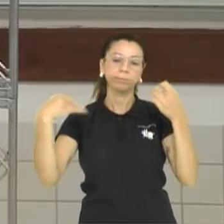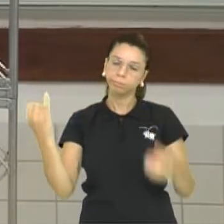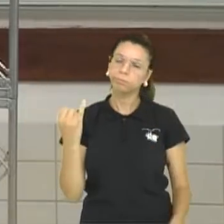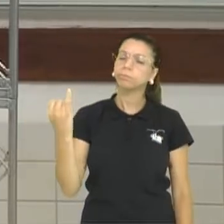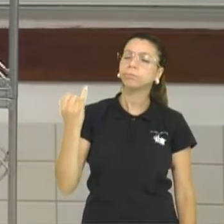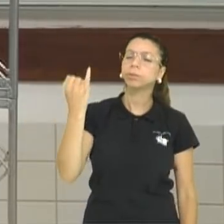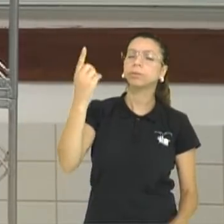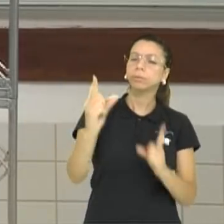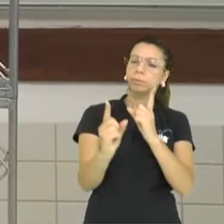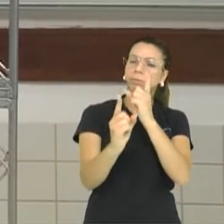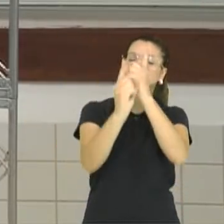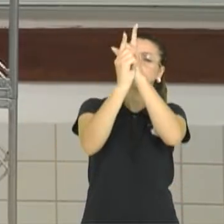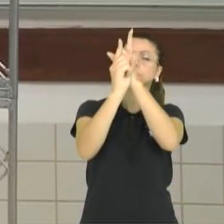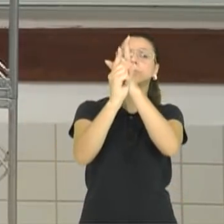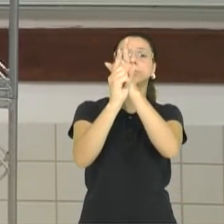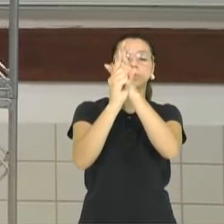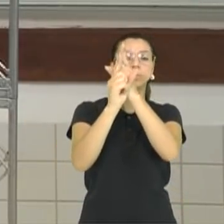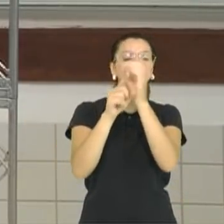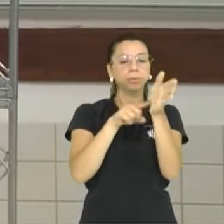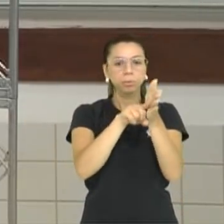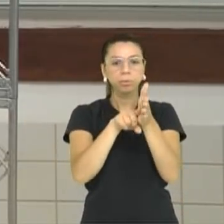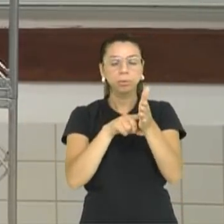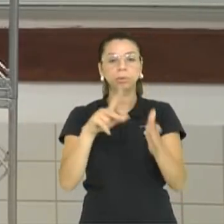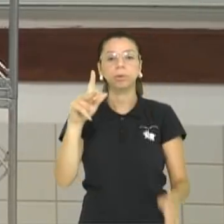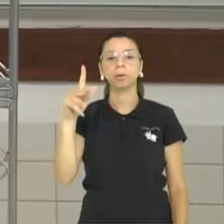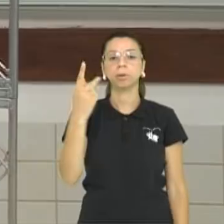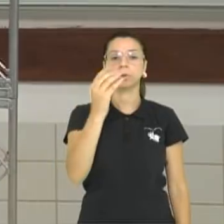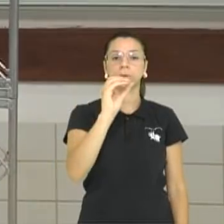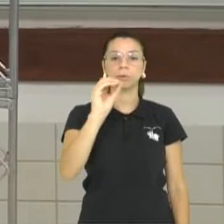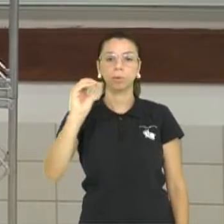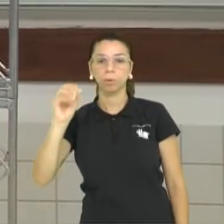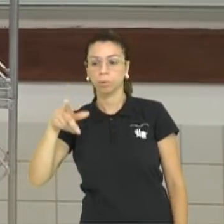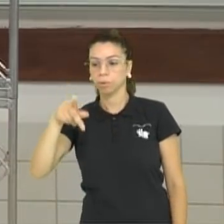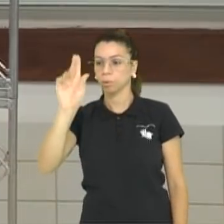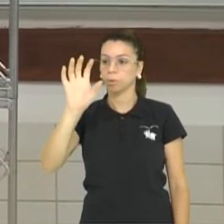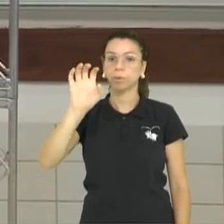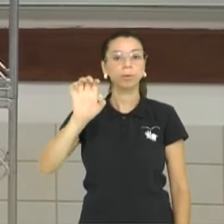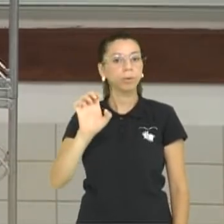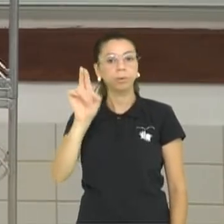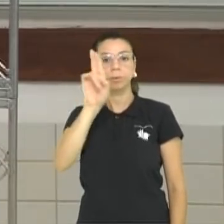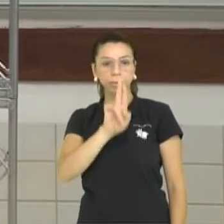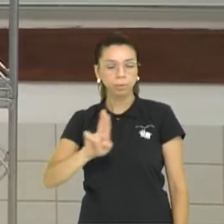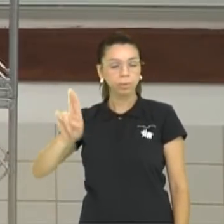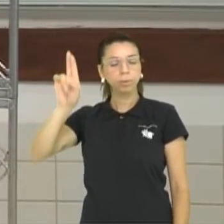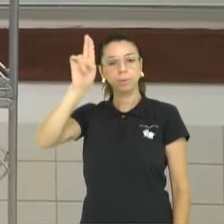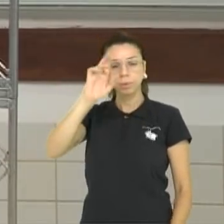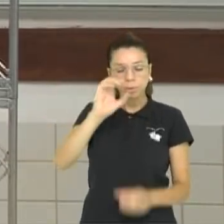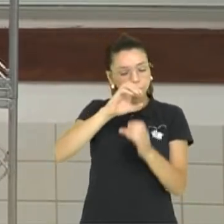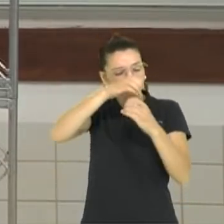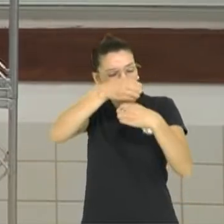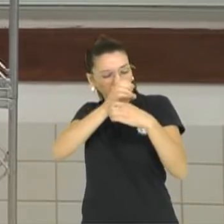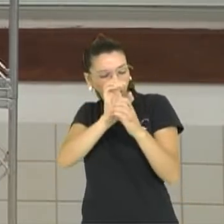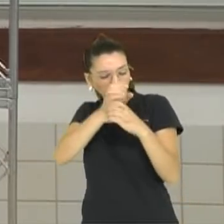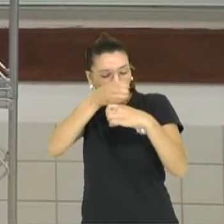importante a descoberta dos cientistas? Robert Hooke, utilizando um microscópio com suas